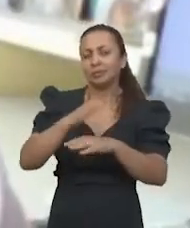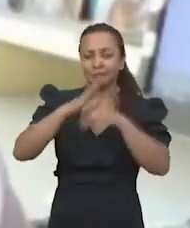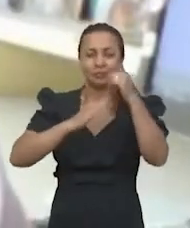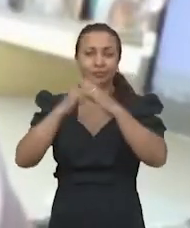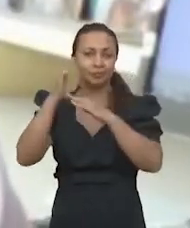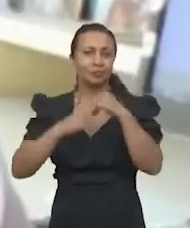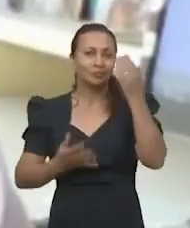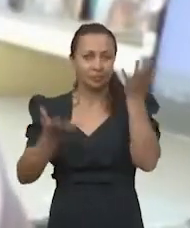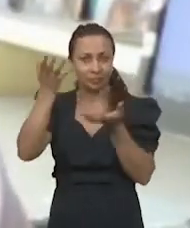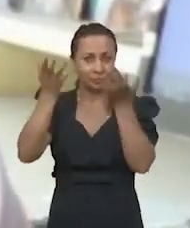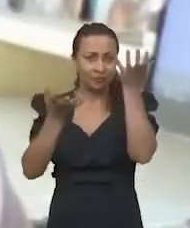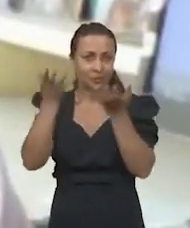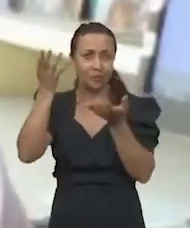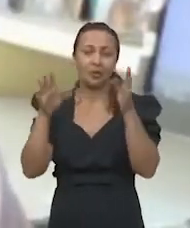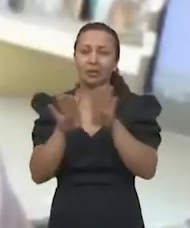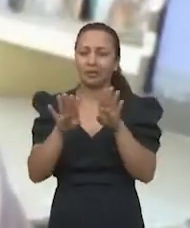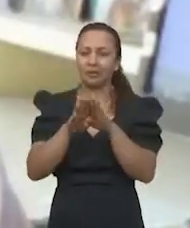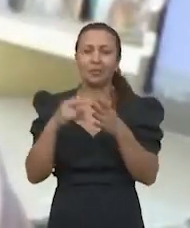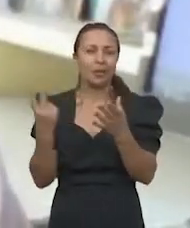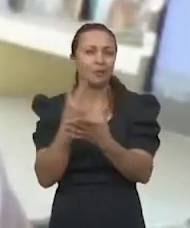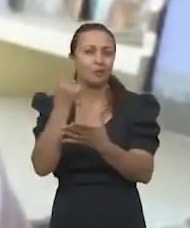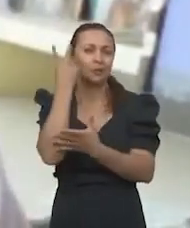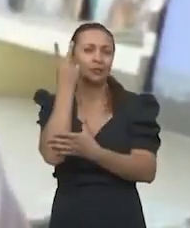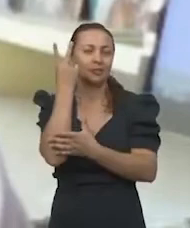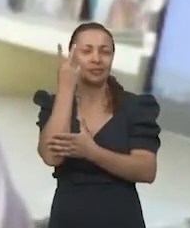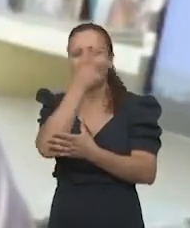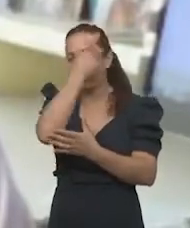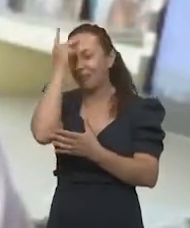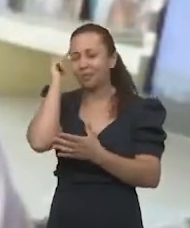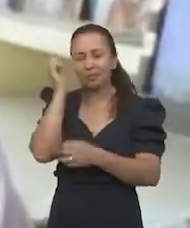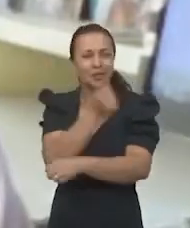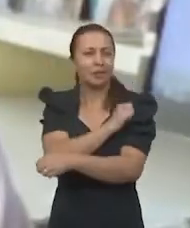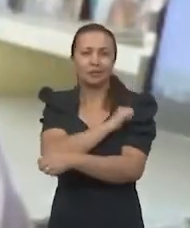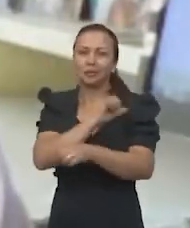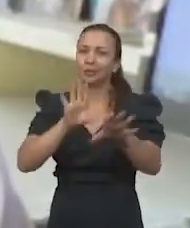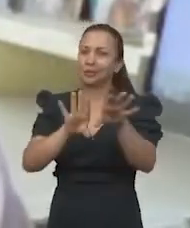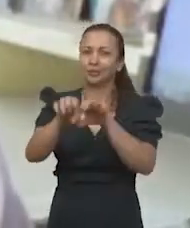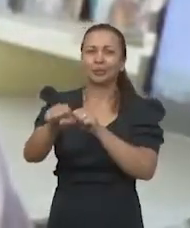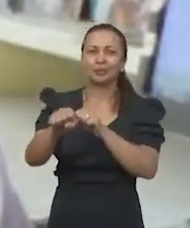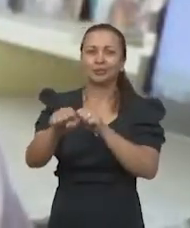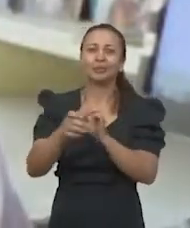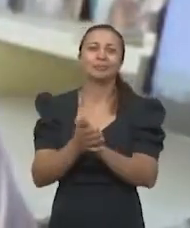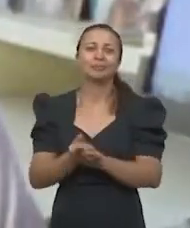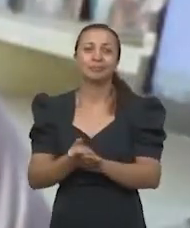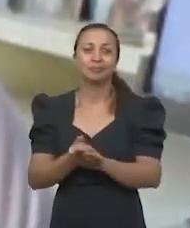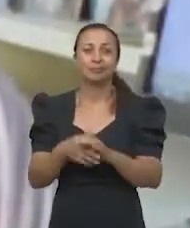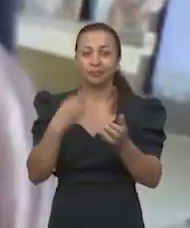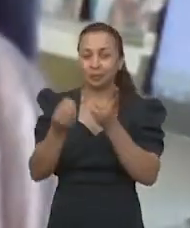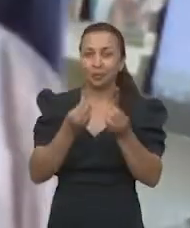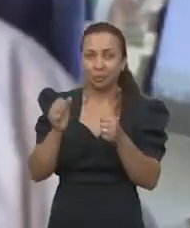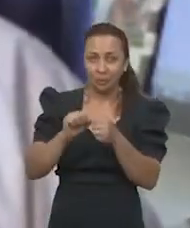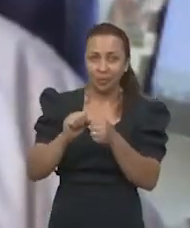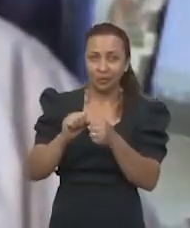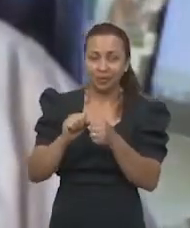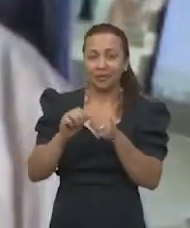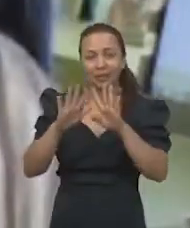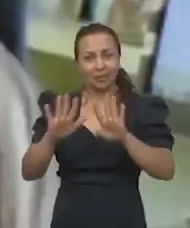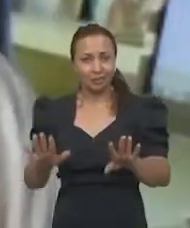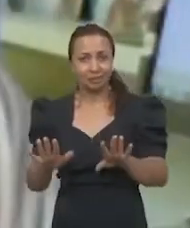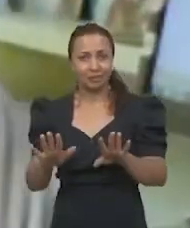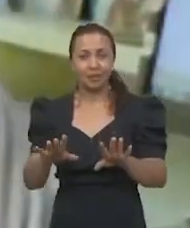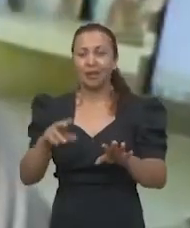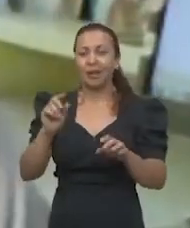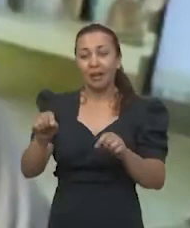exercício da prática econômica e também de valorizar os talentos que surgem na academia. E uma forma de fazer isso